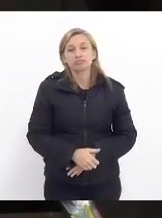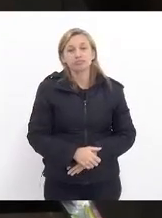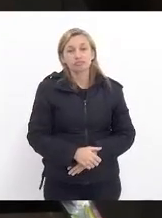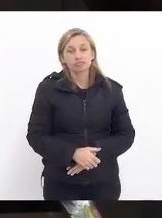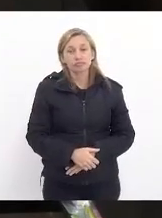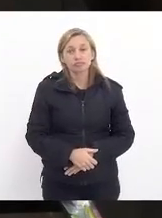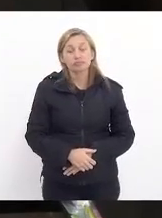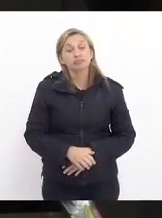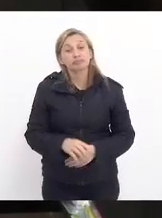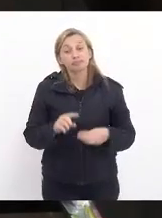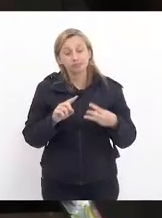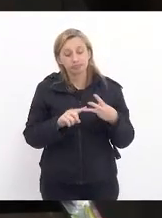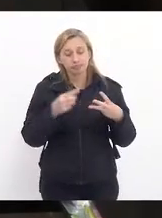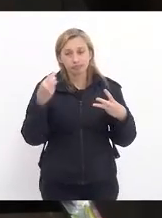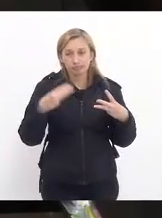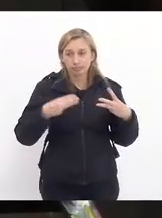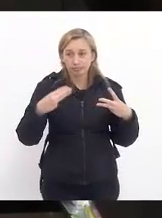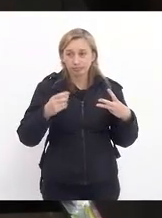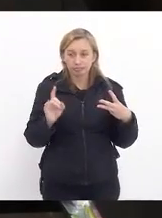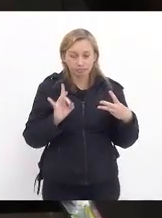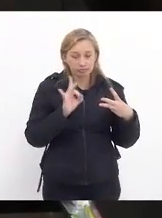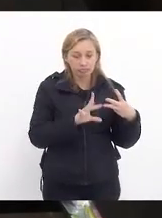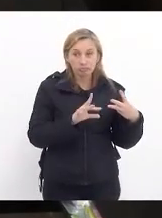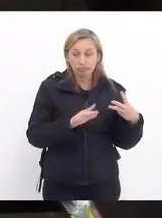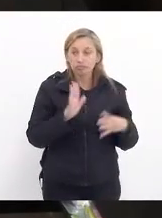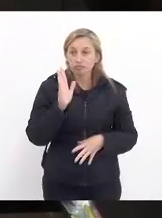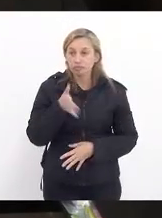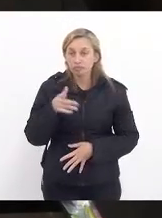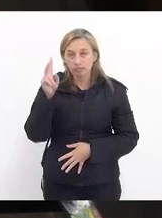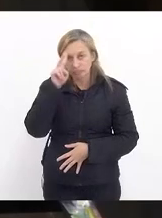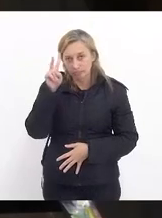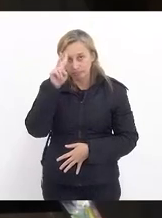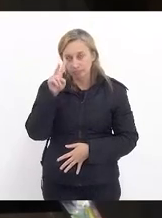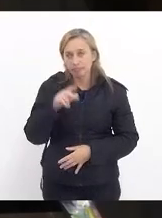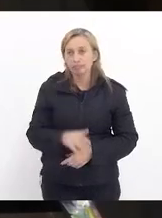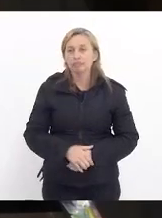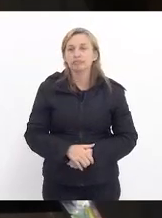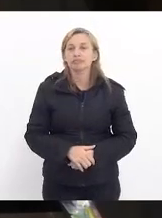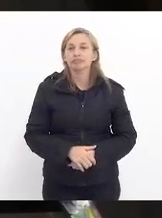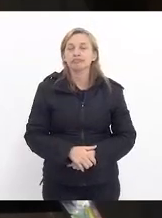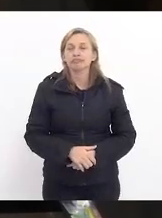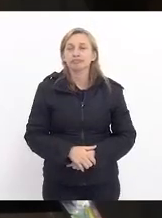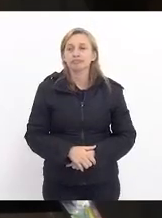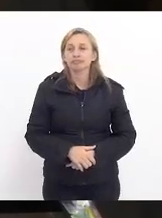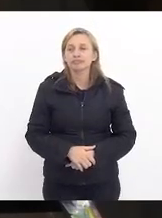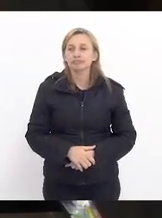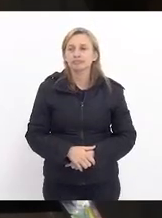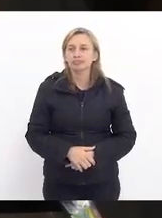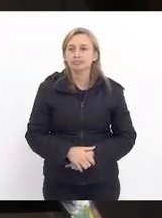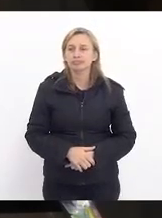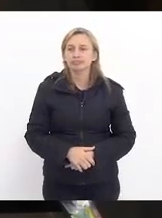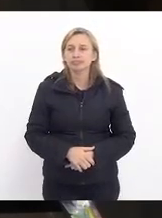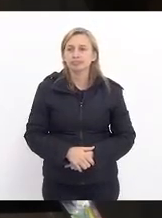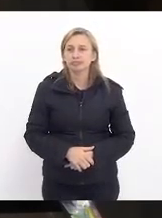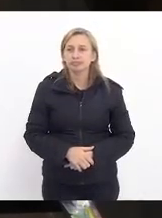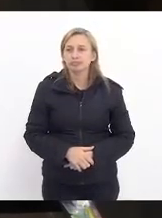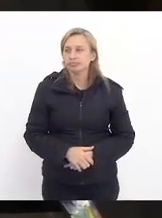e até ser e última questão só rememorando como é que é